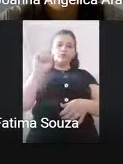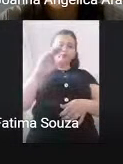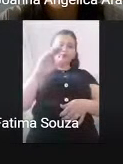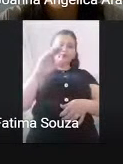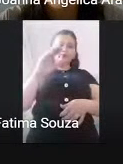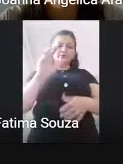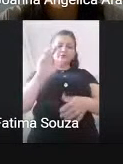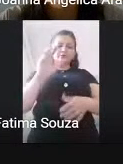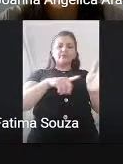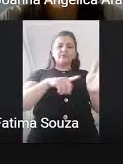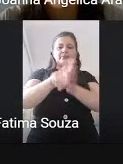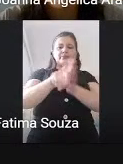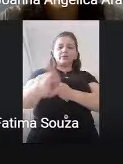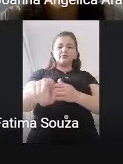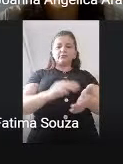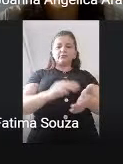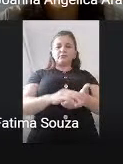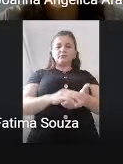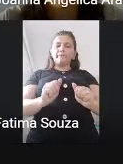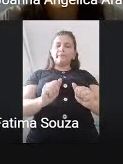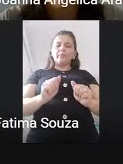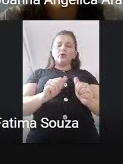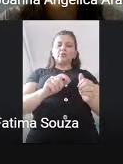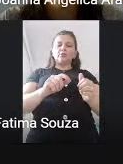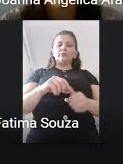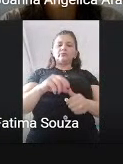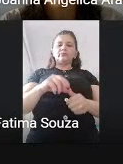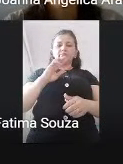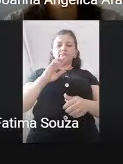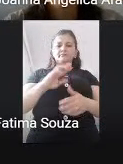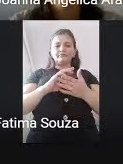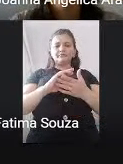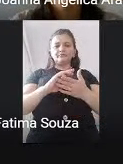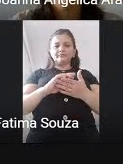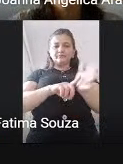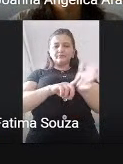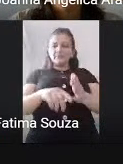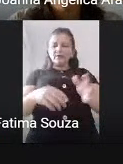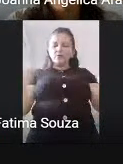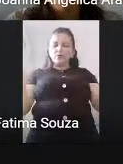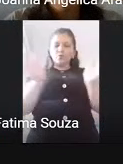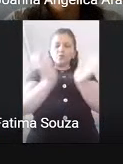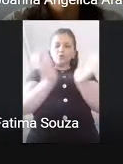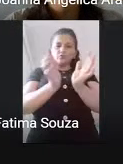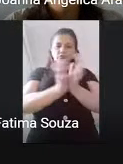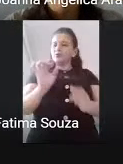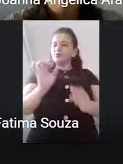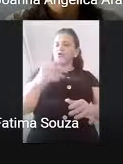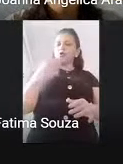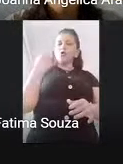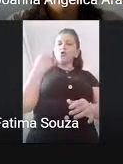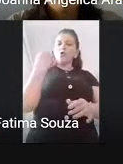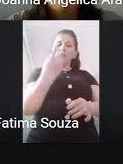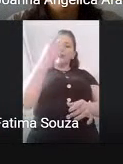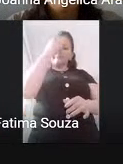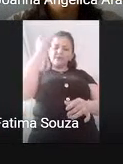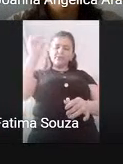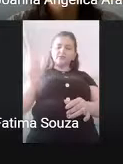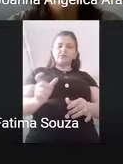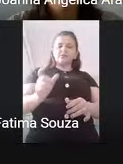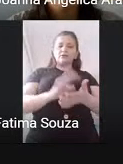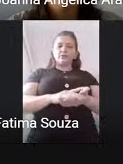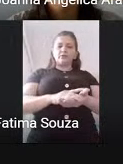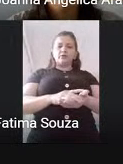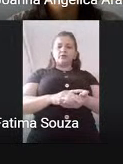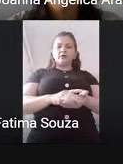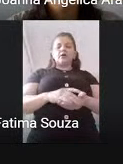pergunta aqui que eu acho que a gente poderia explorar como conjunto, e não uma pessoa só. Que eu acho que até você, Joana, já fez uma série de